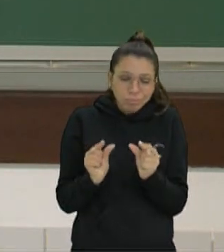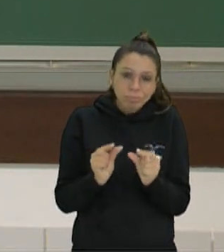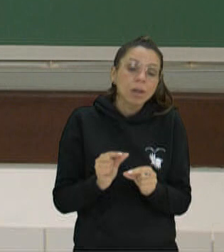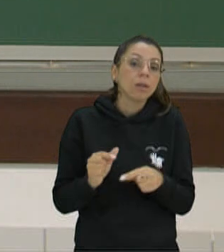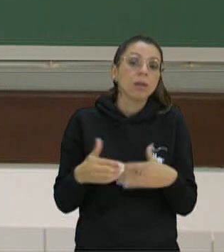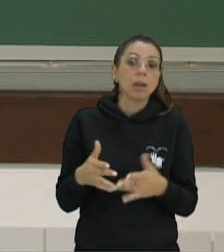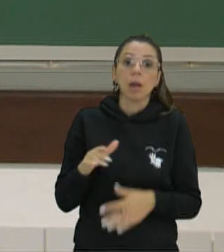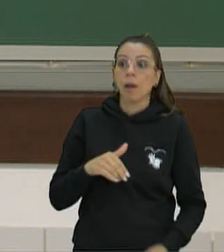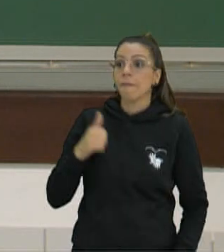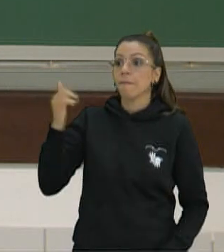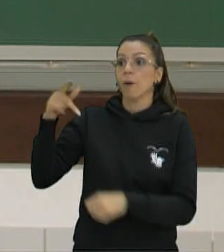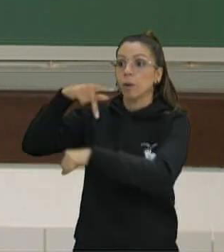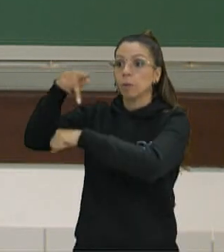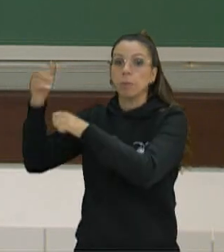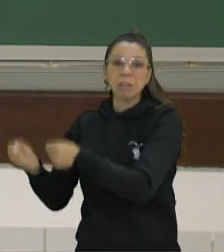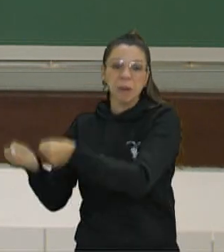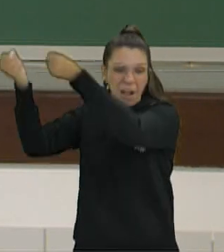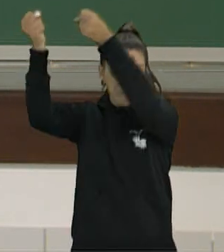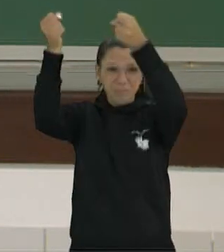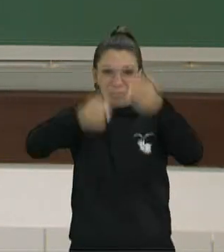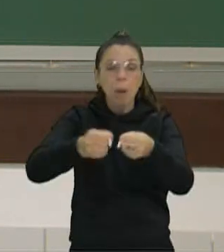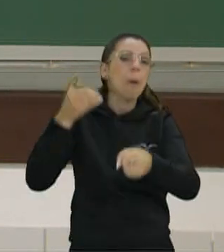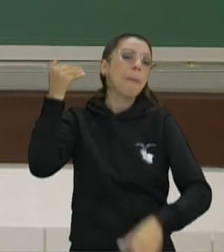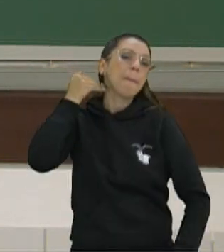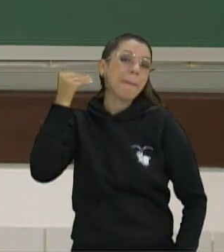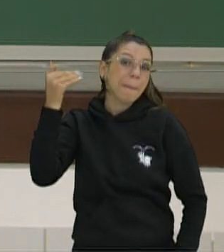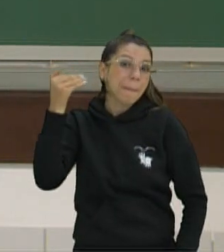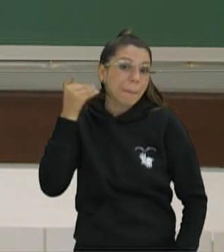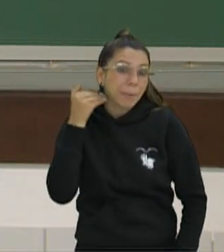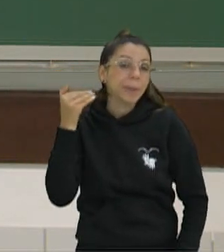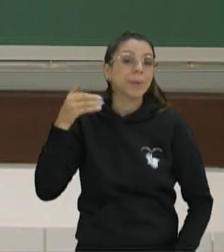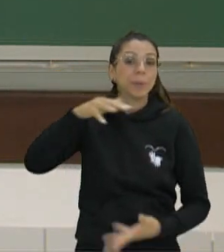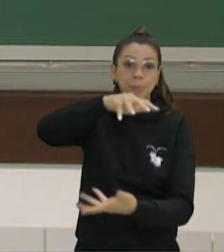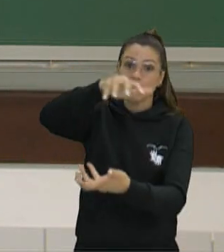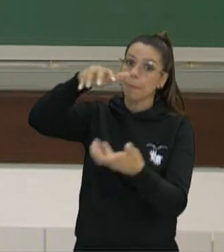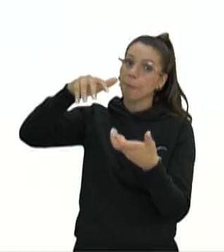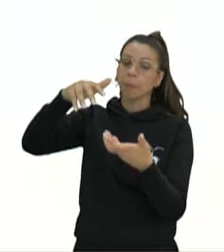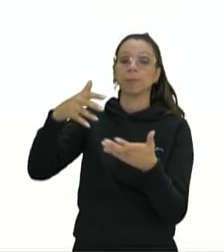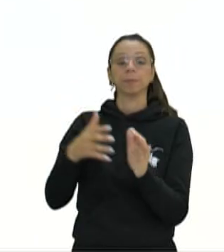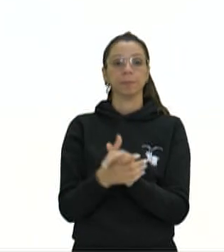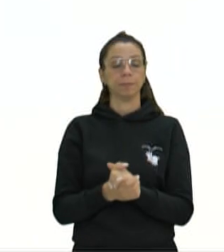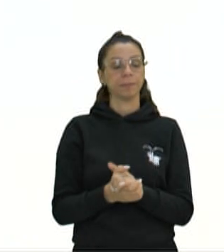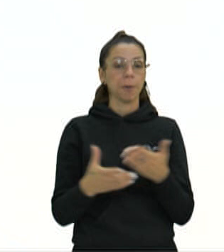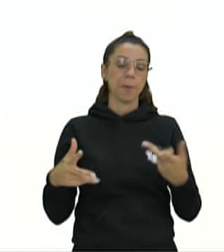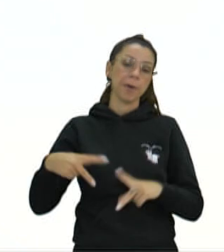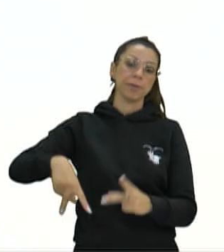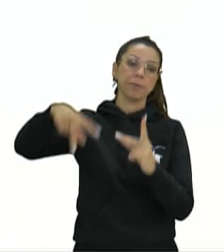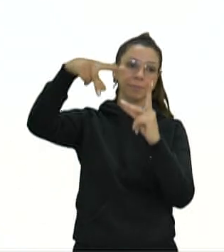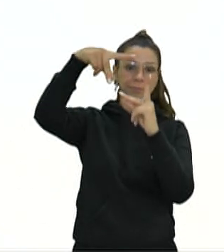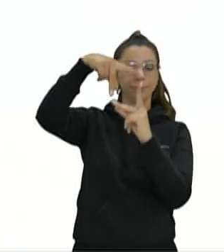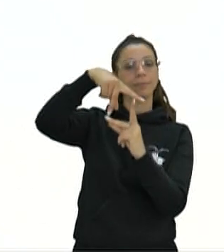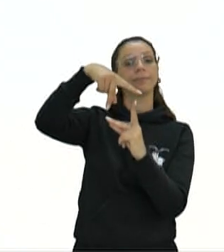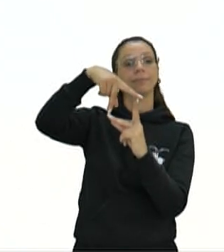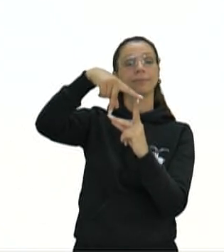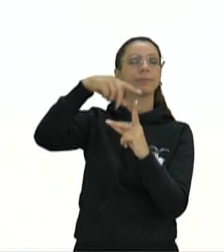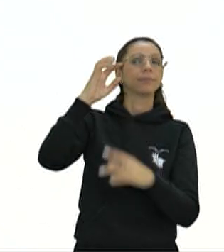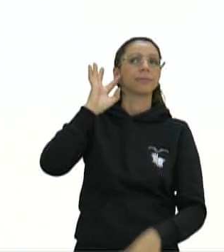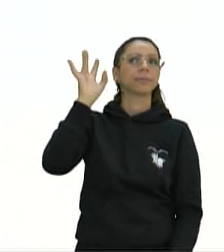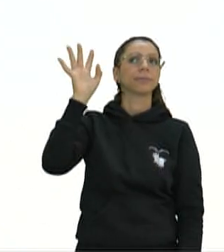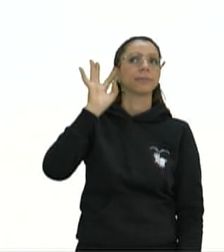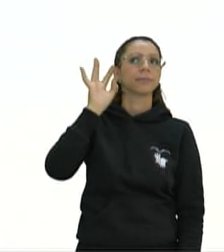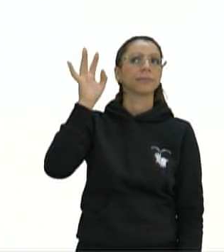mesmo. Banco Mundial, todas essas questões. Uma charge aqui para a gente pensar